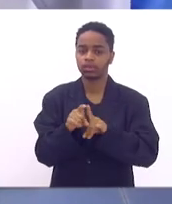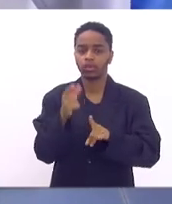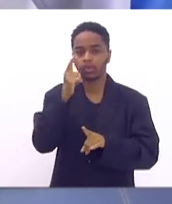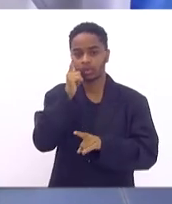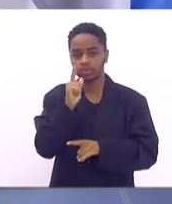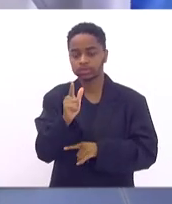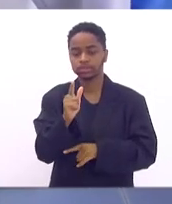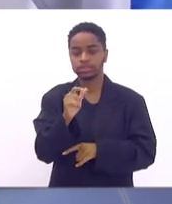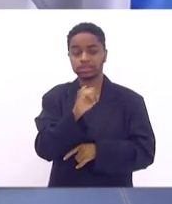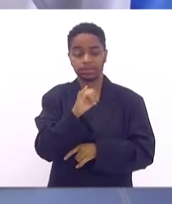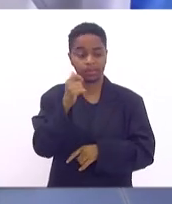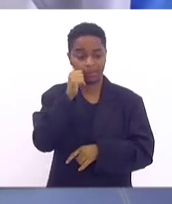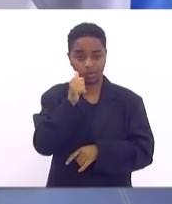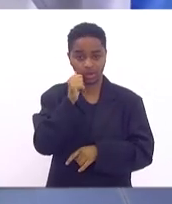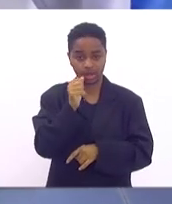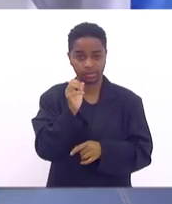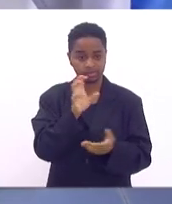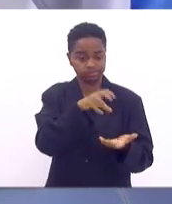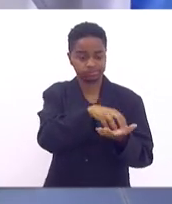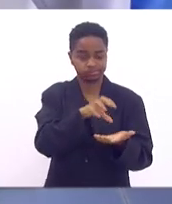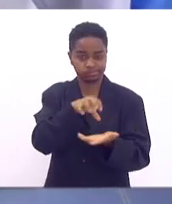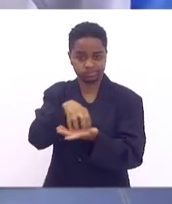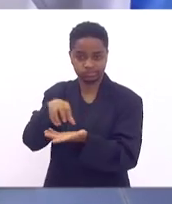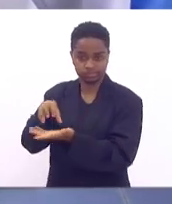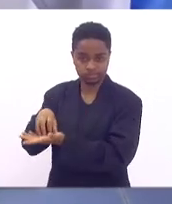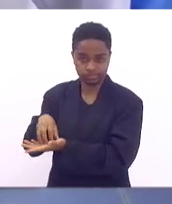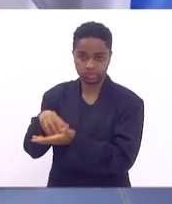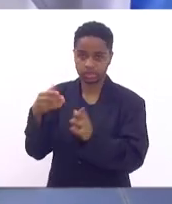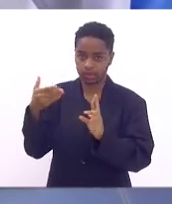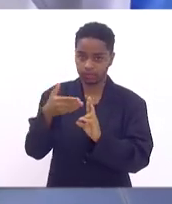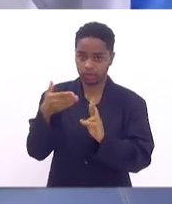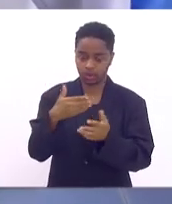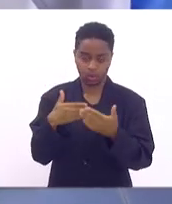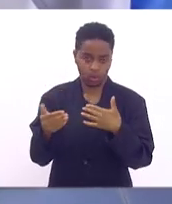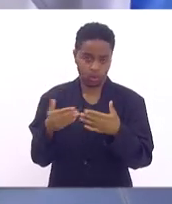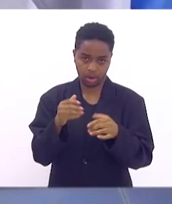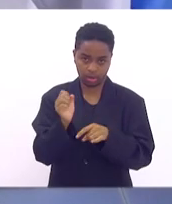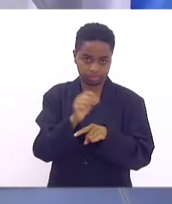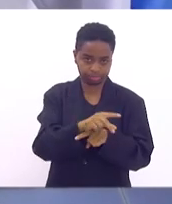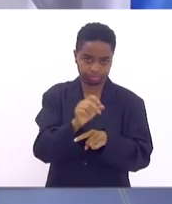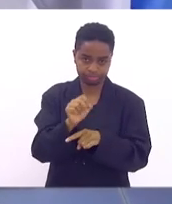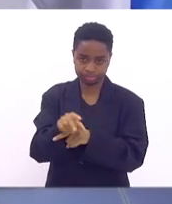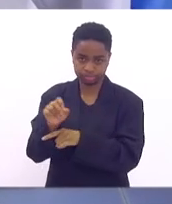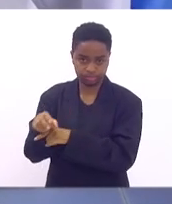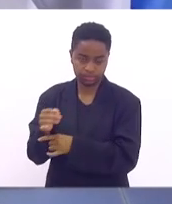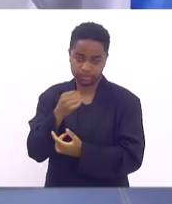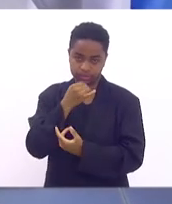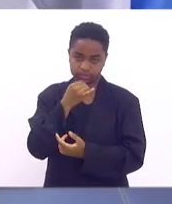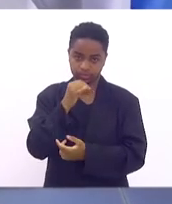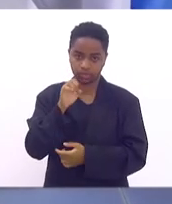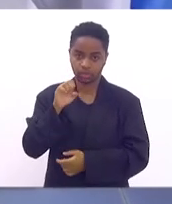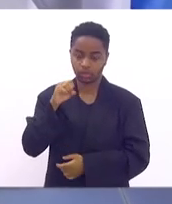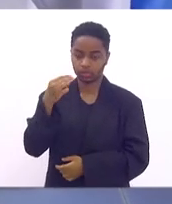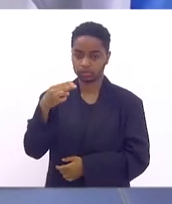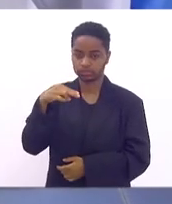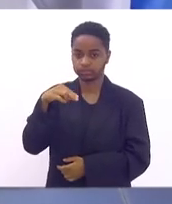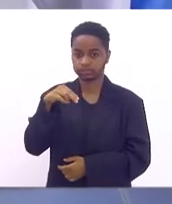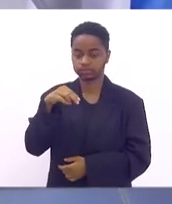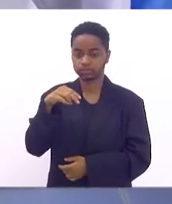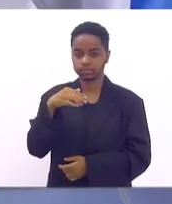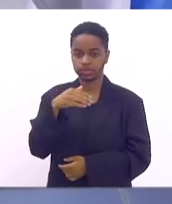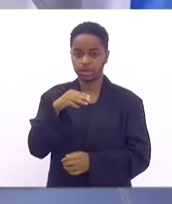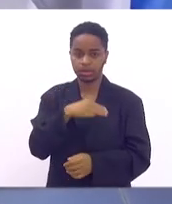seja atendida em qualquer um desses centros de referência, vamos colocar assim, seja no núcleo no NAV do Ministério